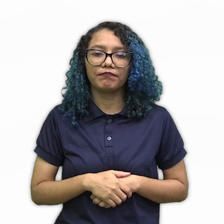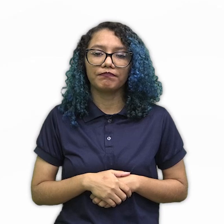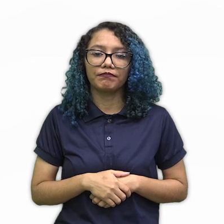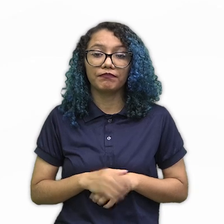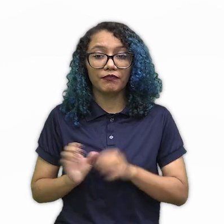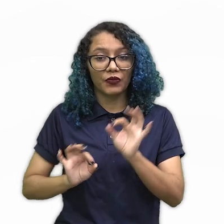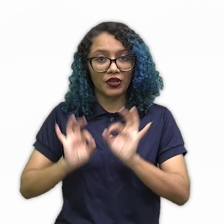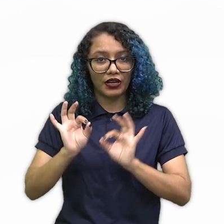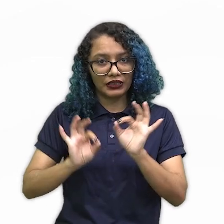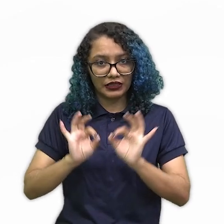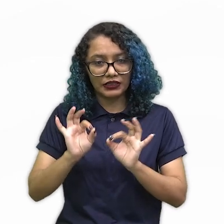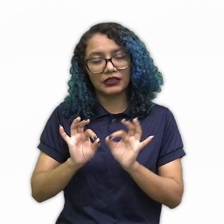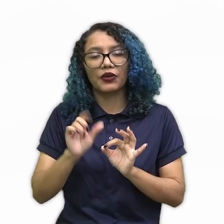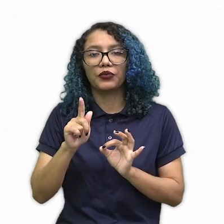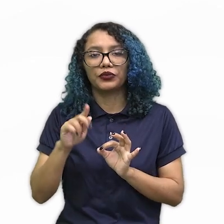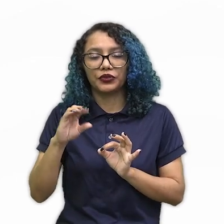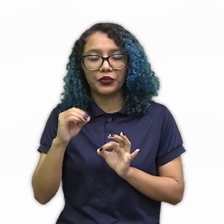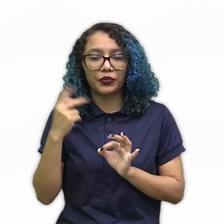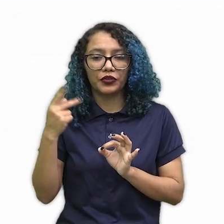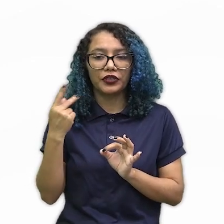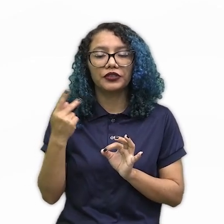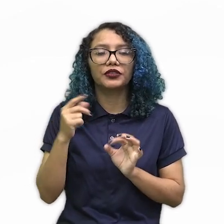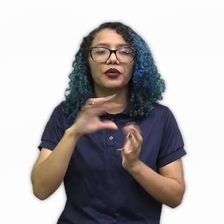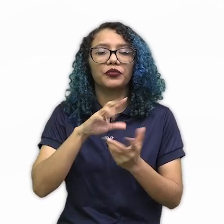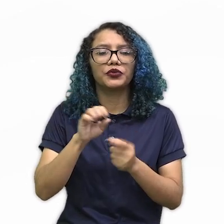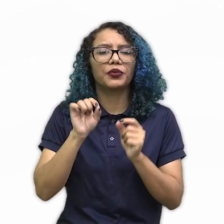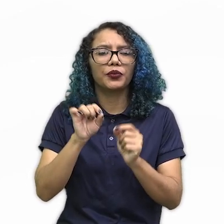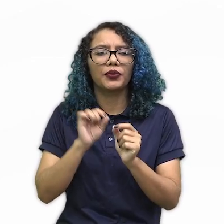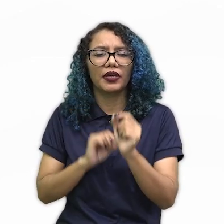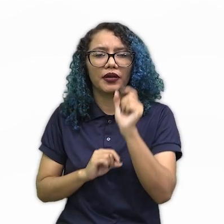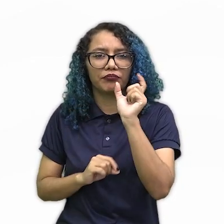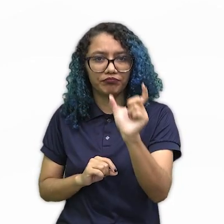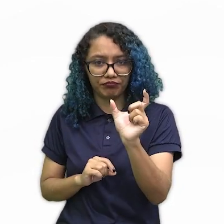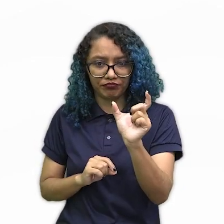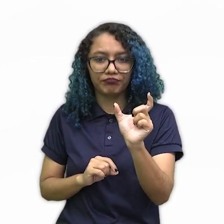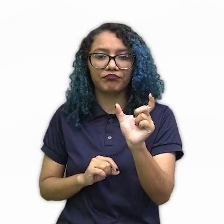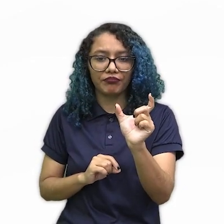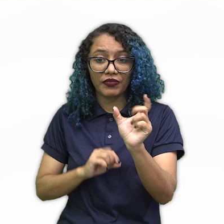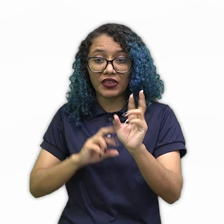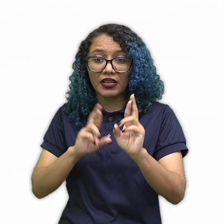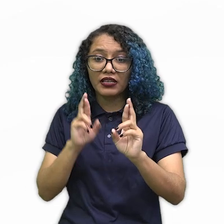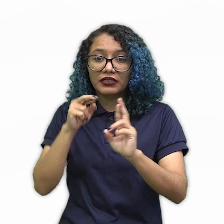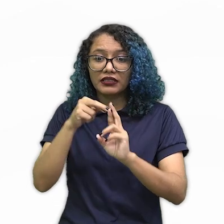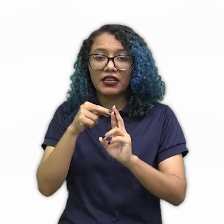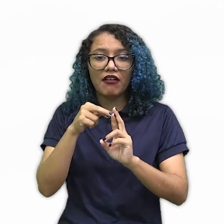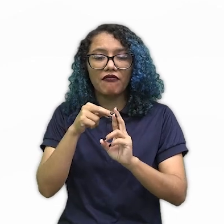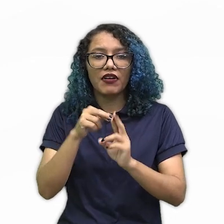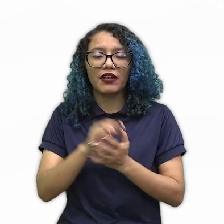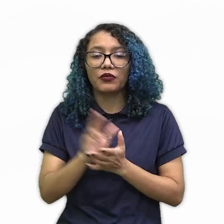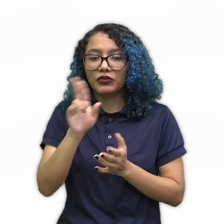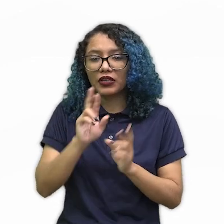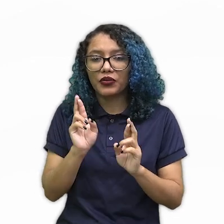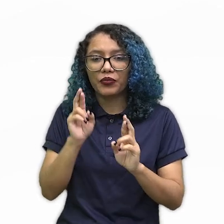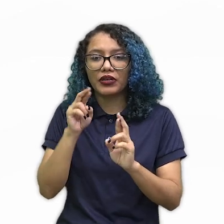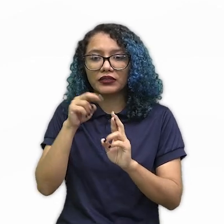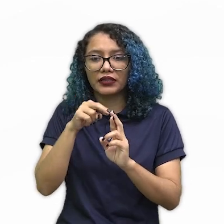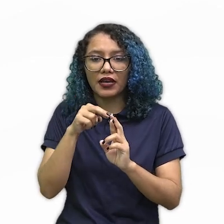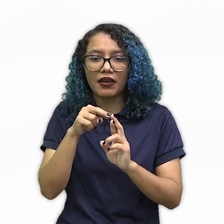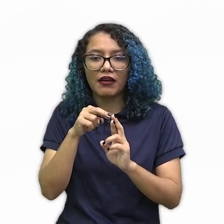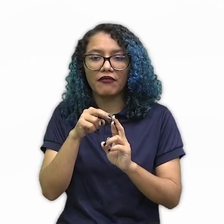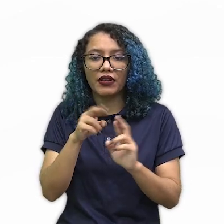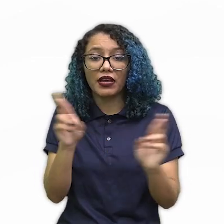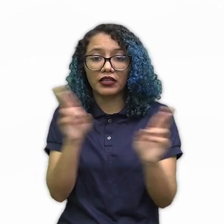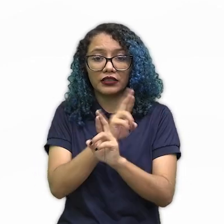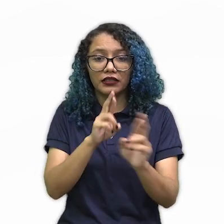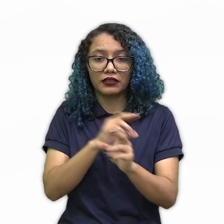ordem geopolítica mundial como sendo ali um termo que a gente utiliza para representar as relações de poder